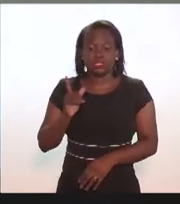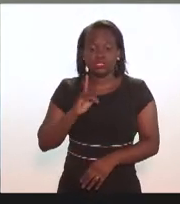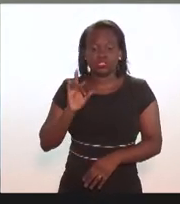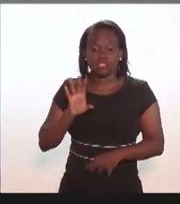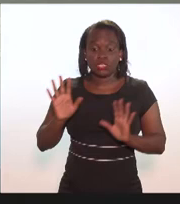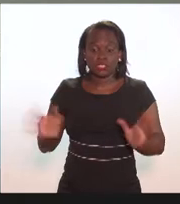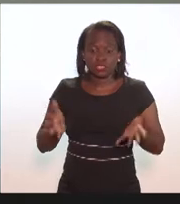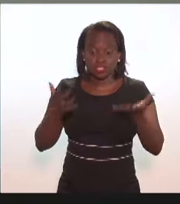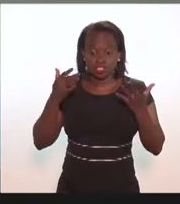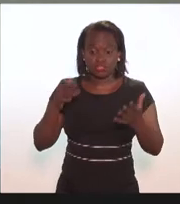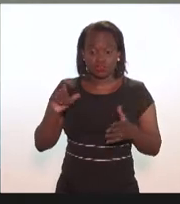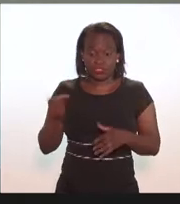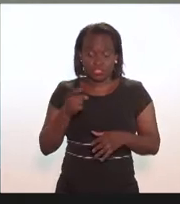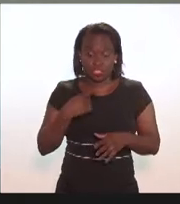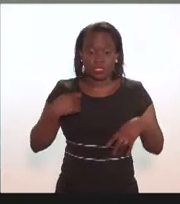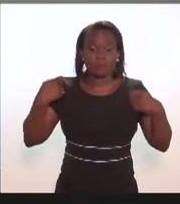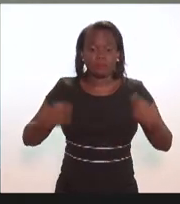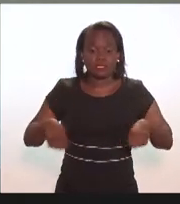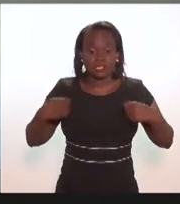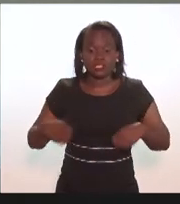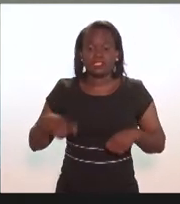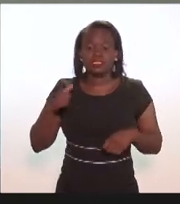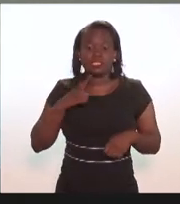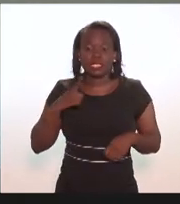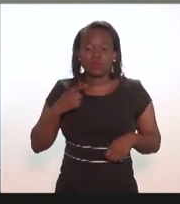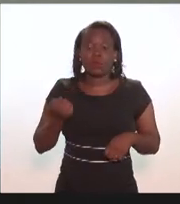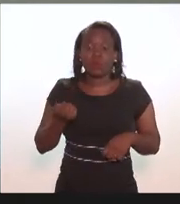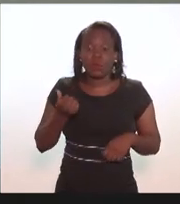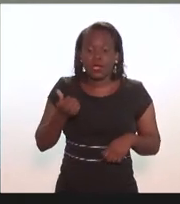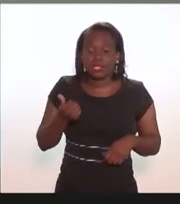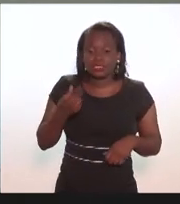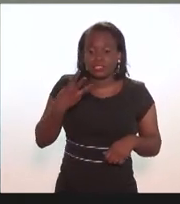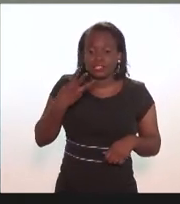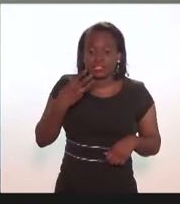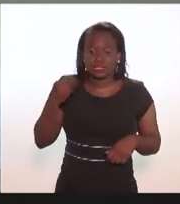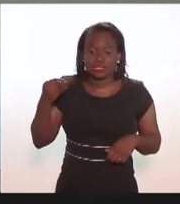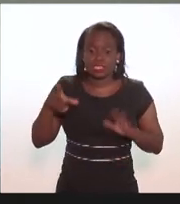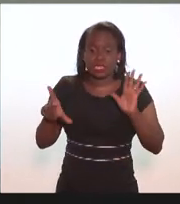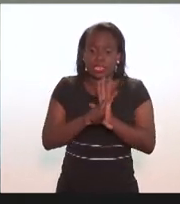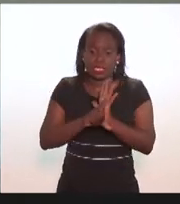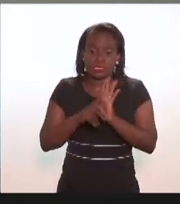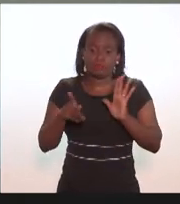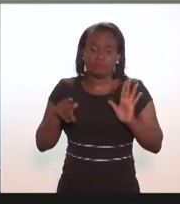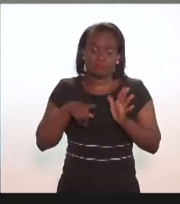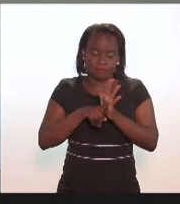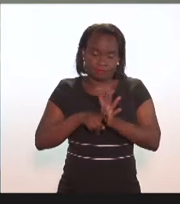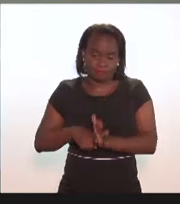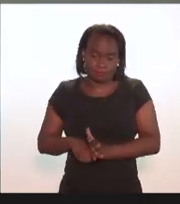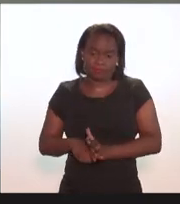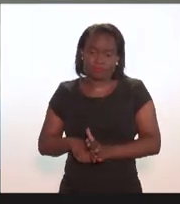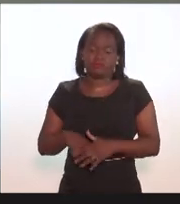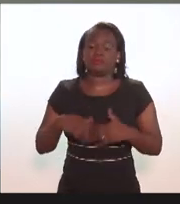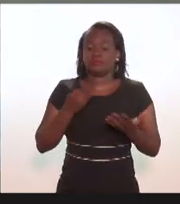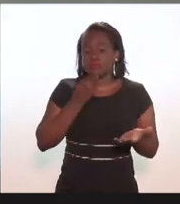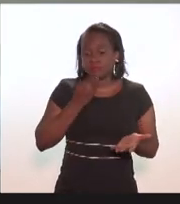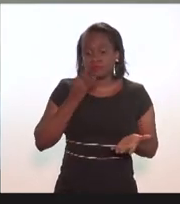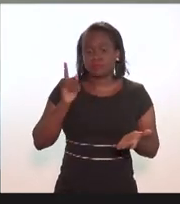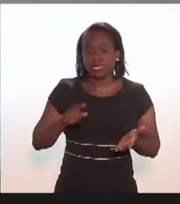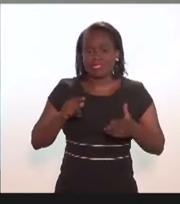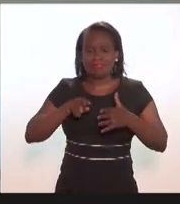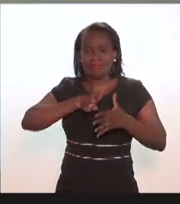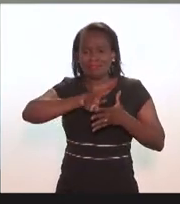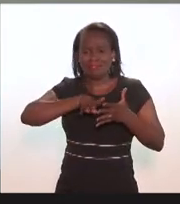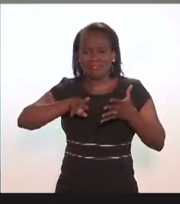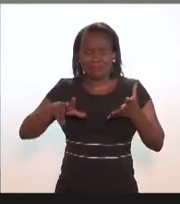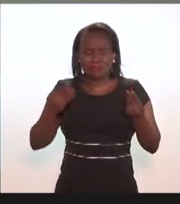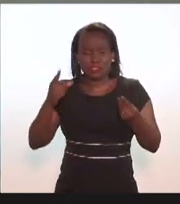incentivo fiscal, detém quase 300 legislações fiscais. Evidentemente, esse é um emaranhado